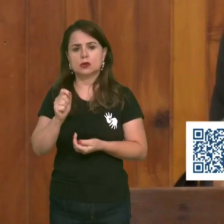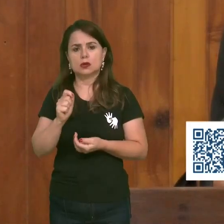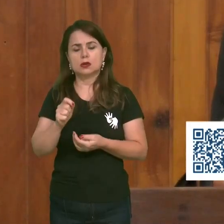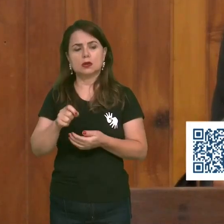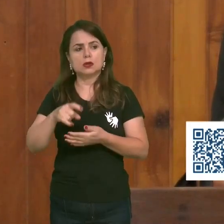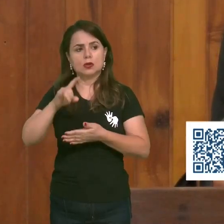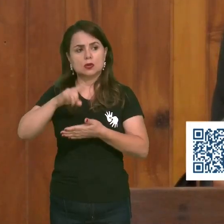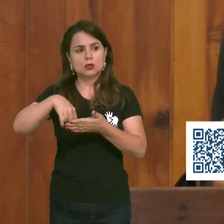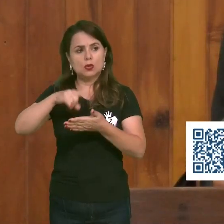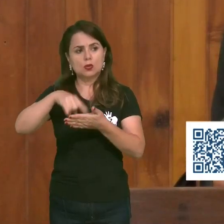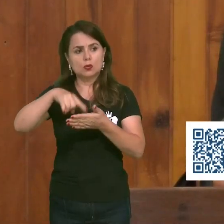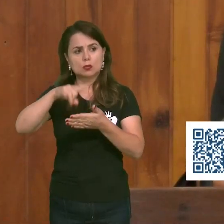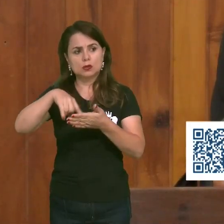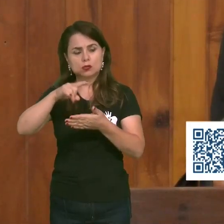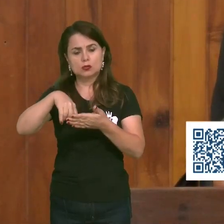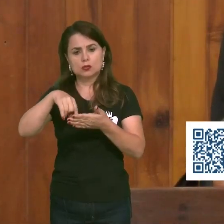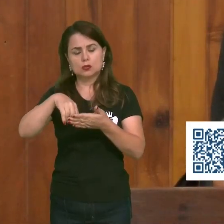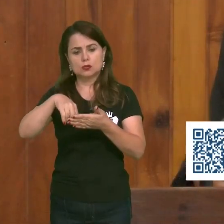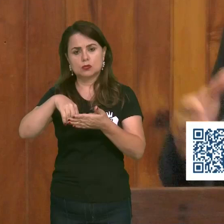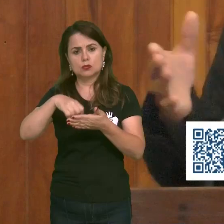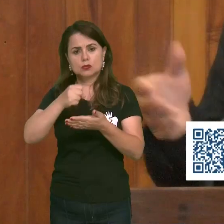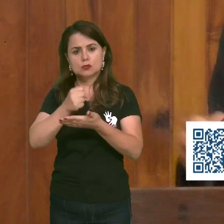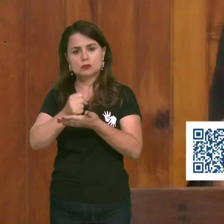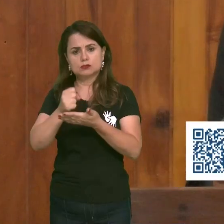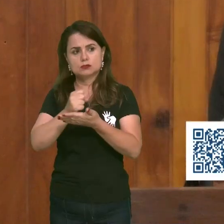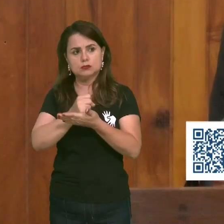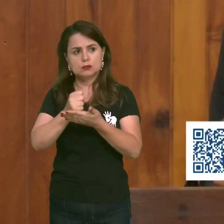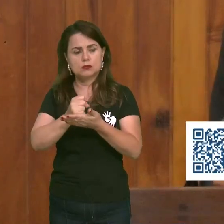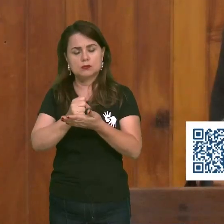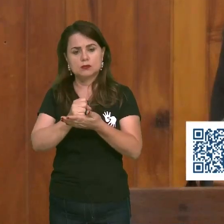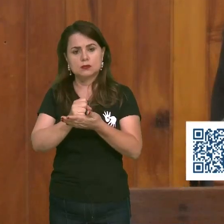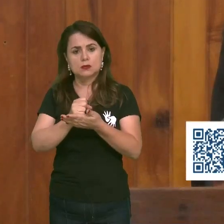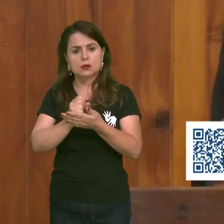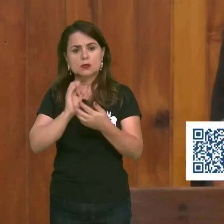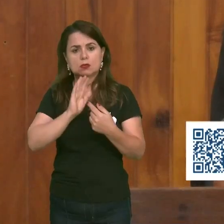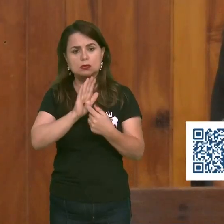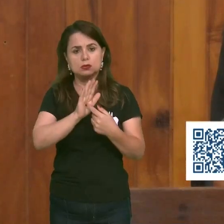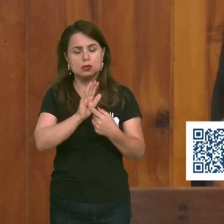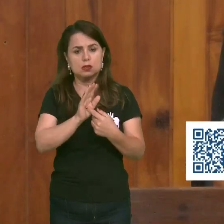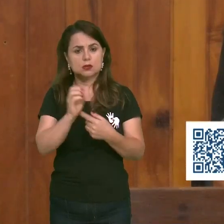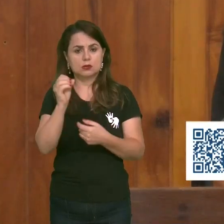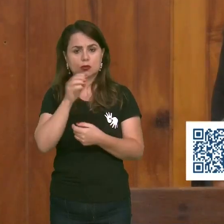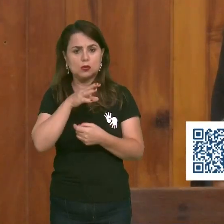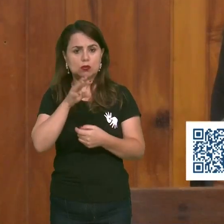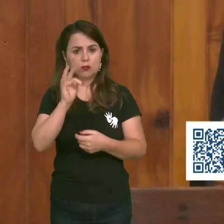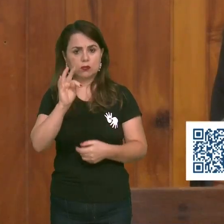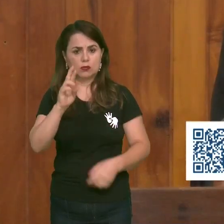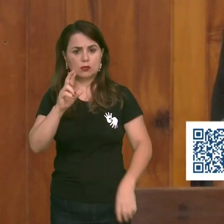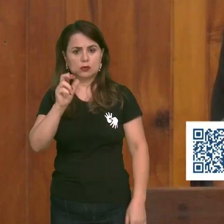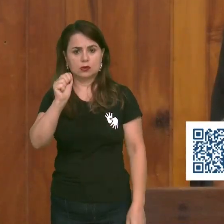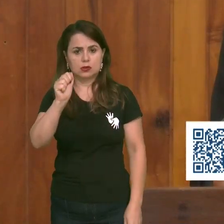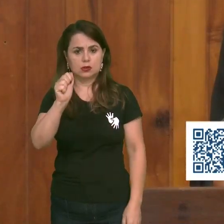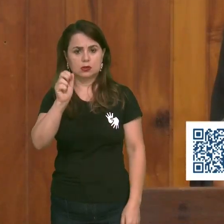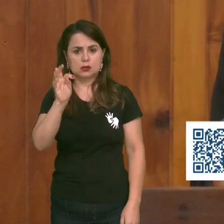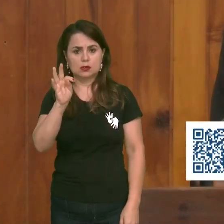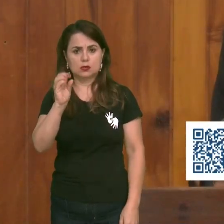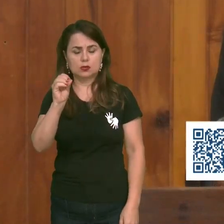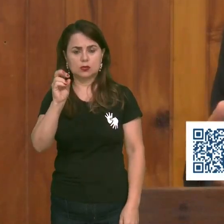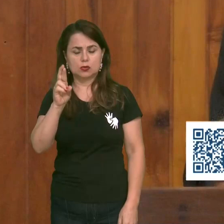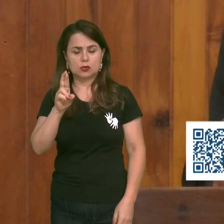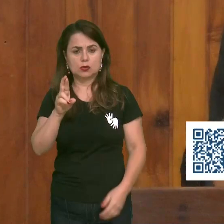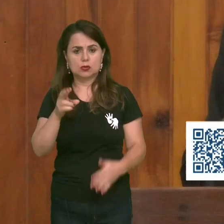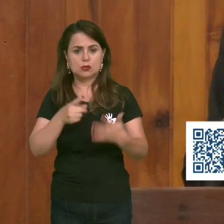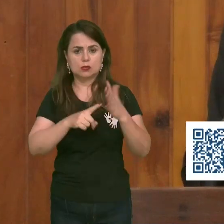Prefeitura desses implementos também desses tratores e a regularização junto à secretaria de